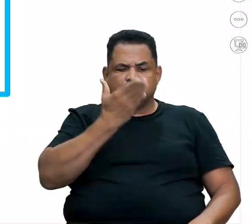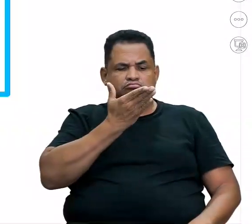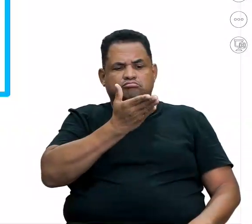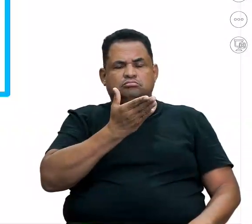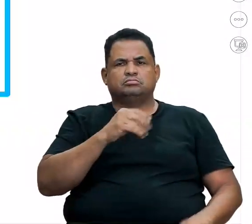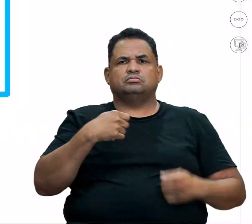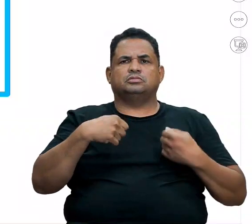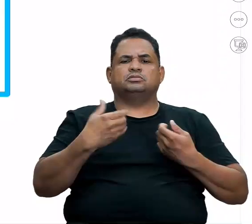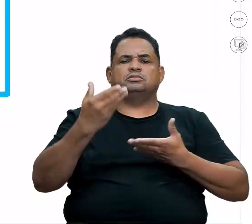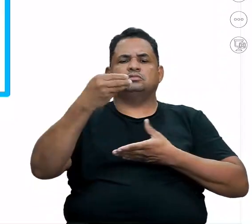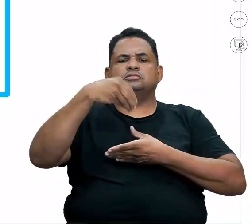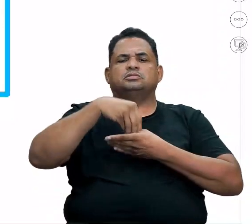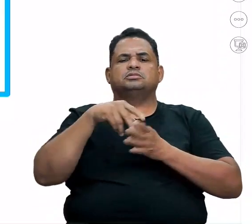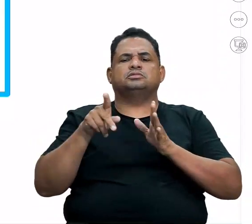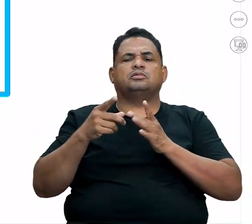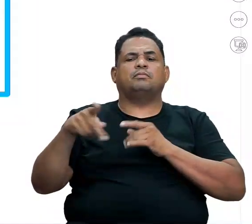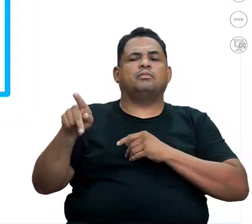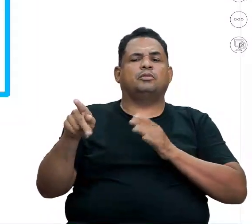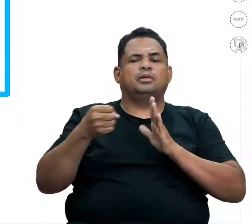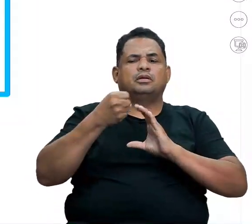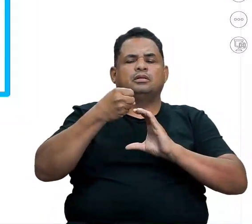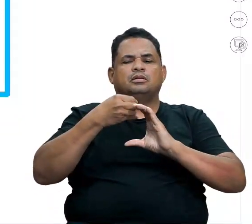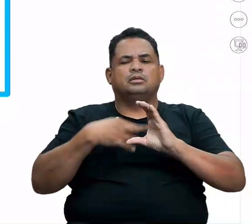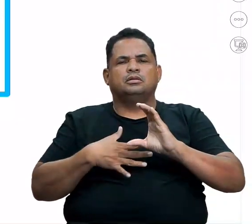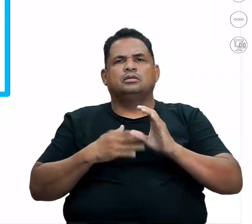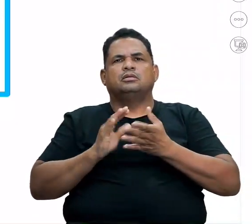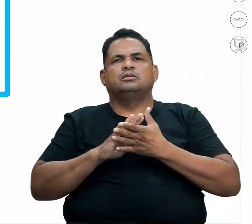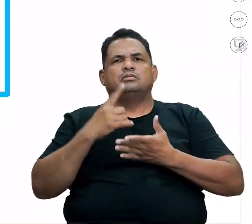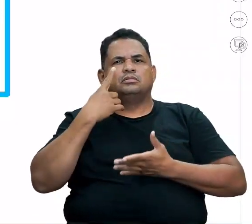da sua particularidade, né? Visto como aquele que